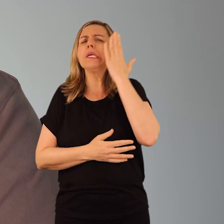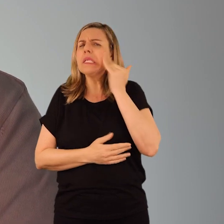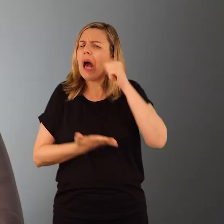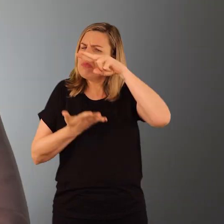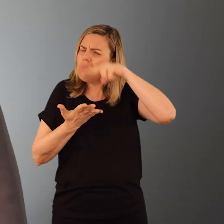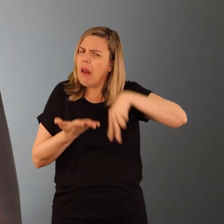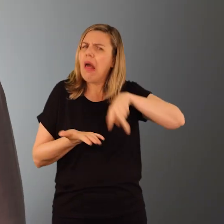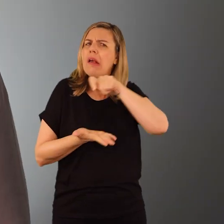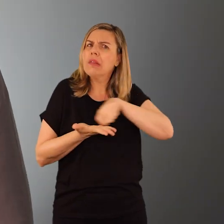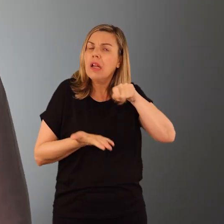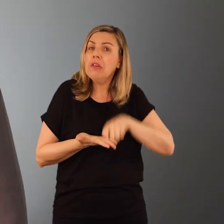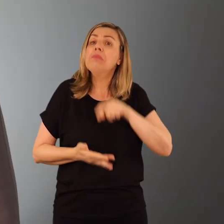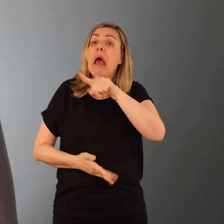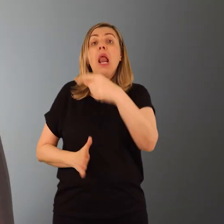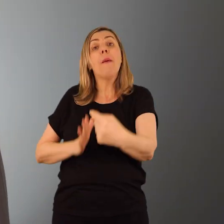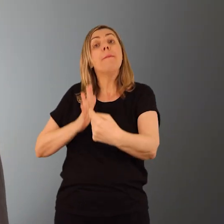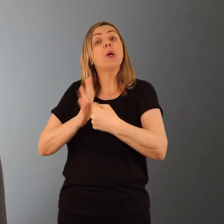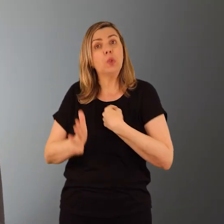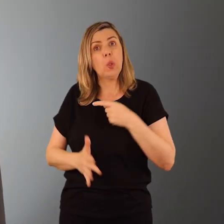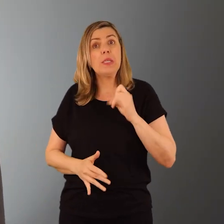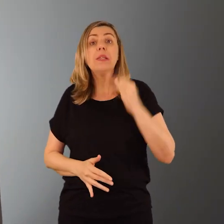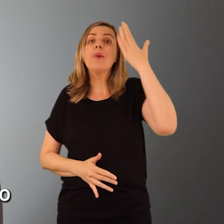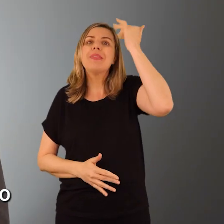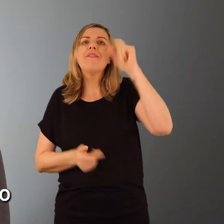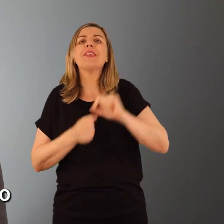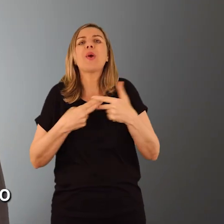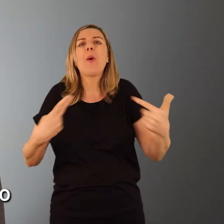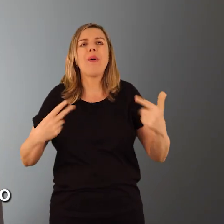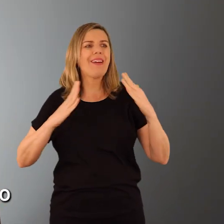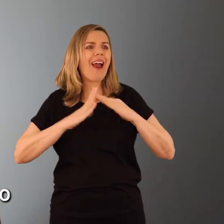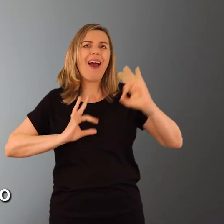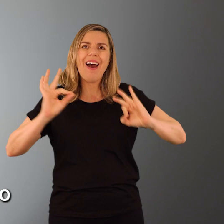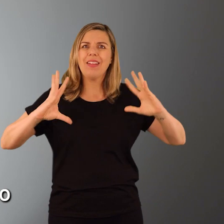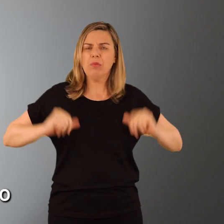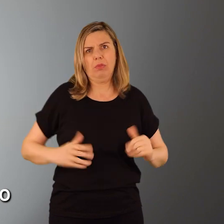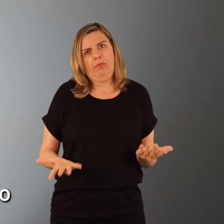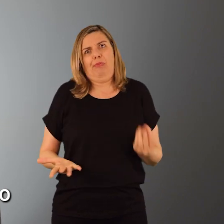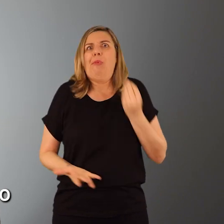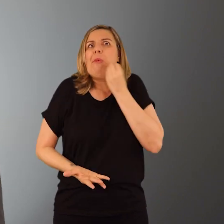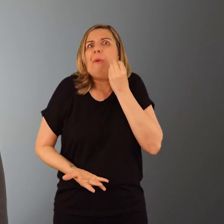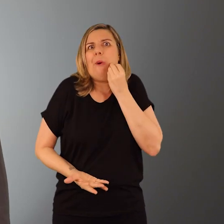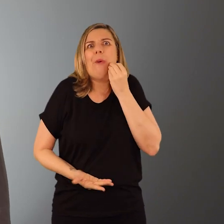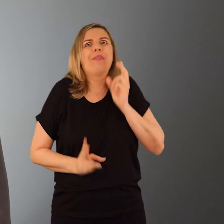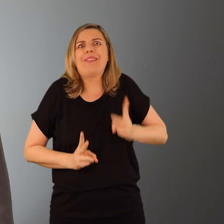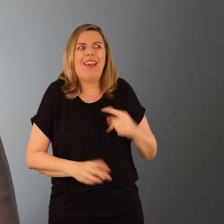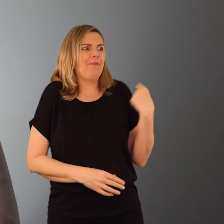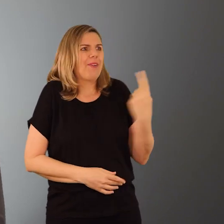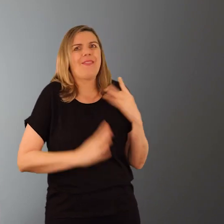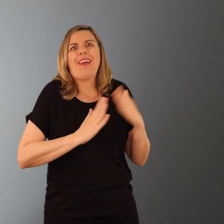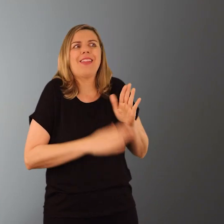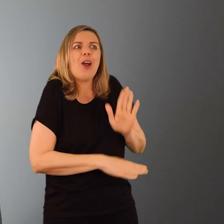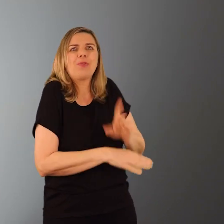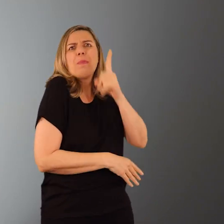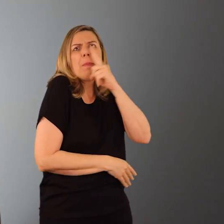ler e escrever. E ela perguntou também se eu fazia as coisas de casa. Imagina, na minha casa, sabe? Desde que a gente é bem pequenininho, a gente ajuda a minha